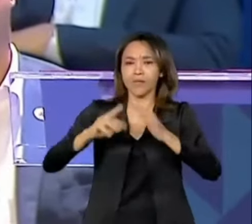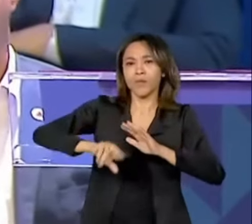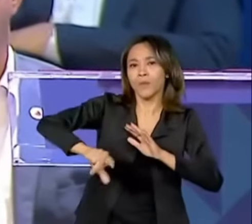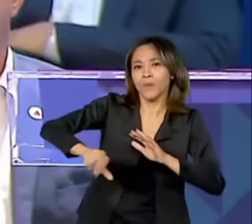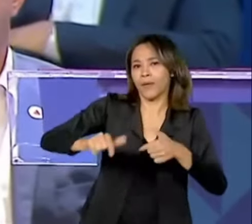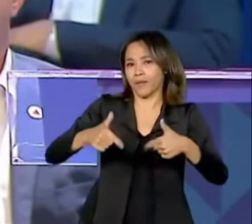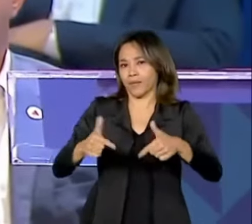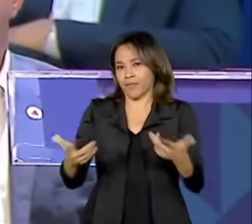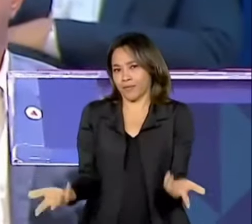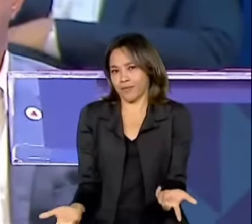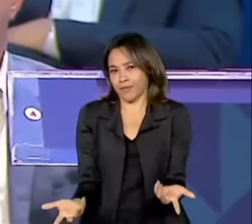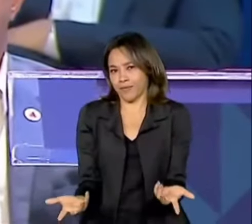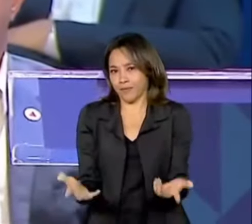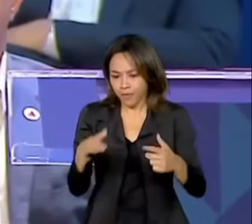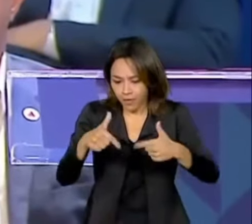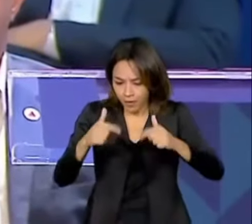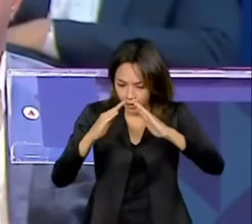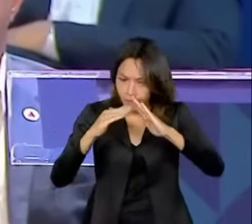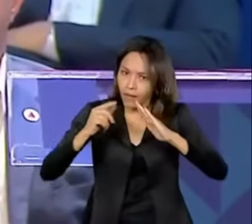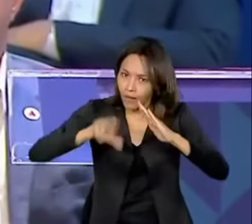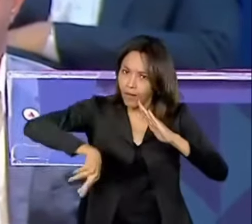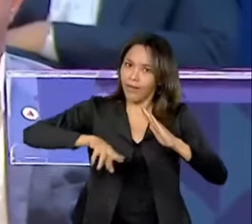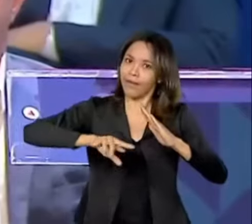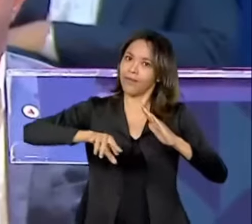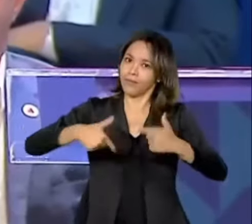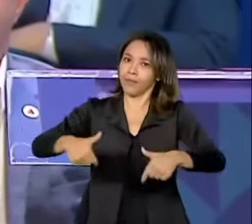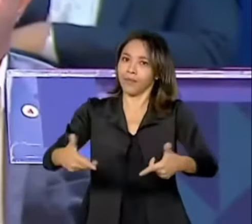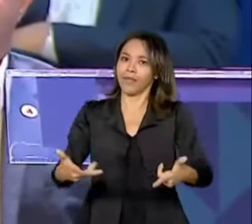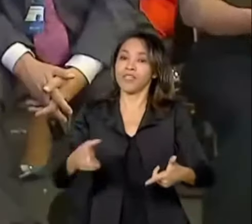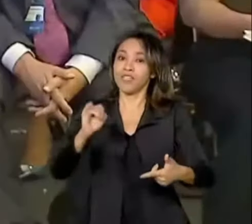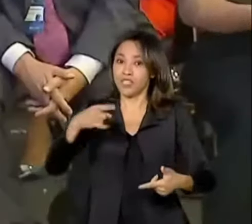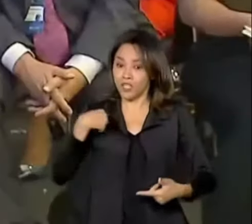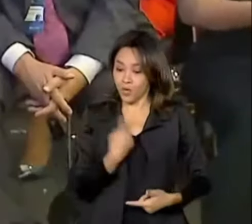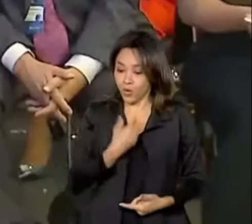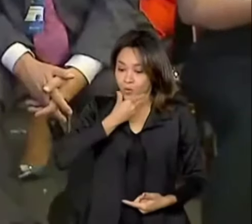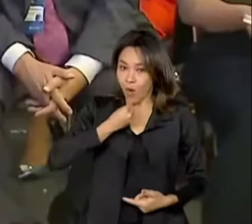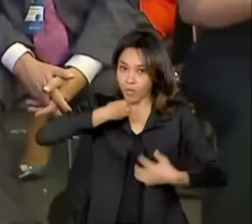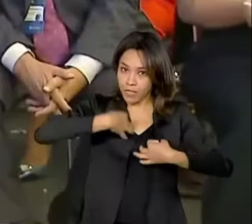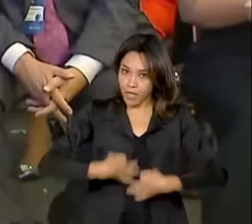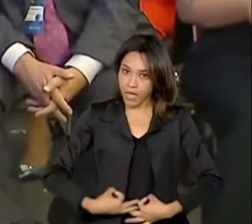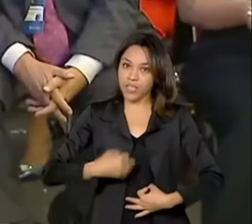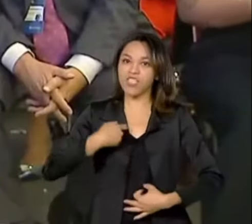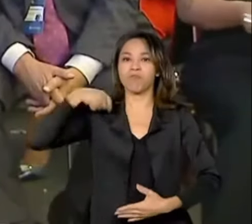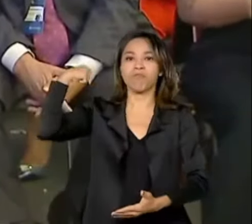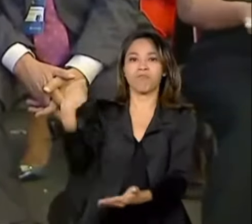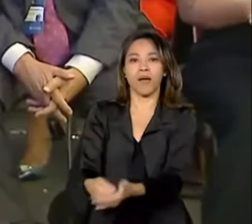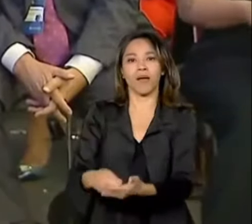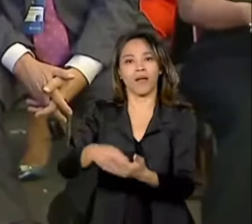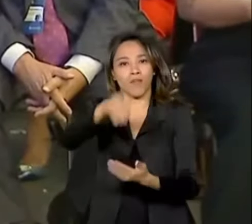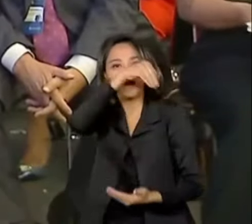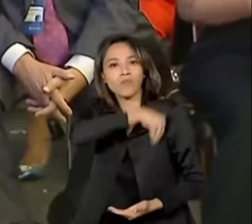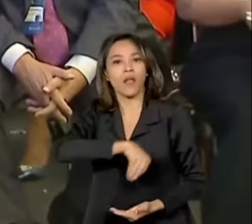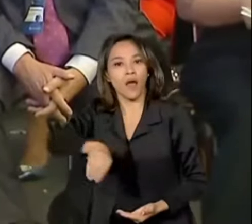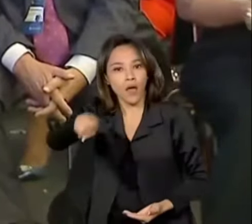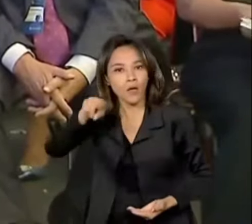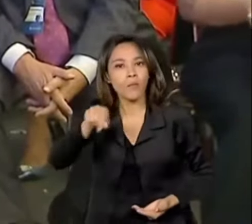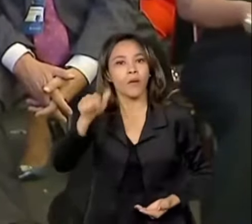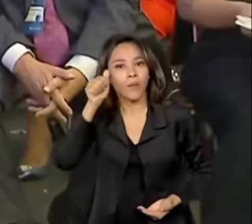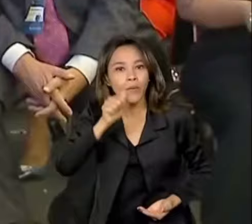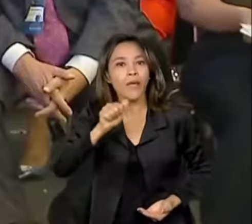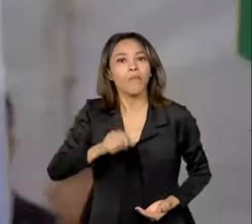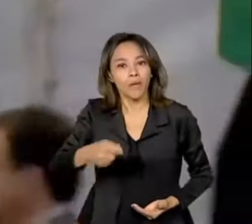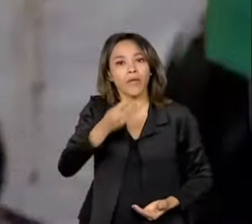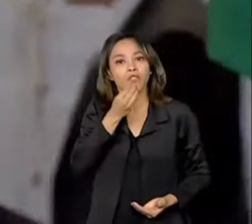Quando, na verdade, se a gente fosse honesto enquanto homem, a gente pagava um salário para ela fazer aquilo que a gente